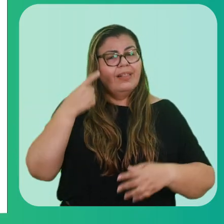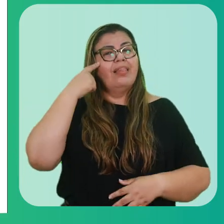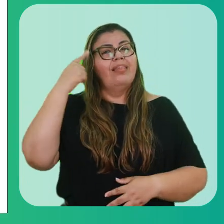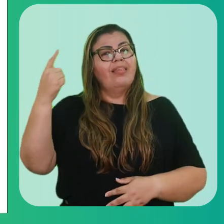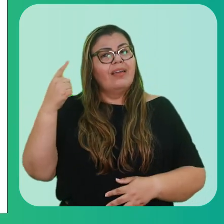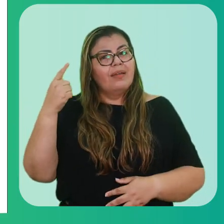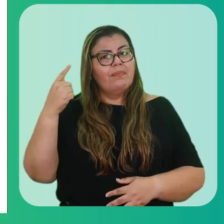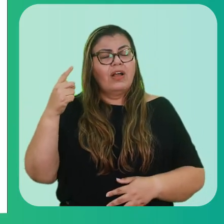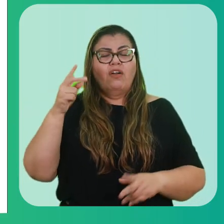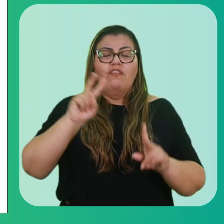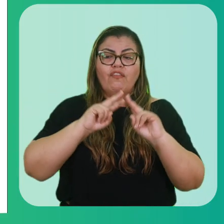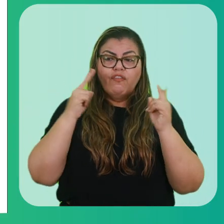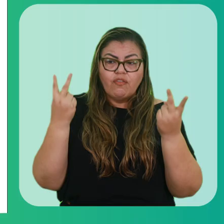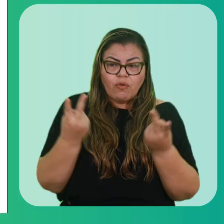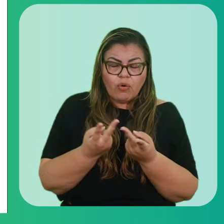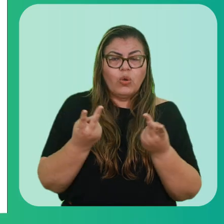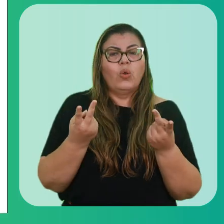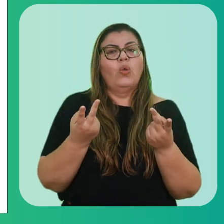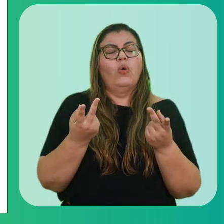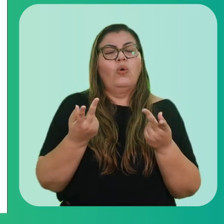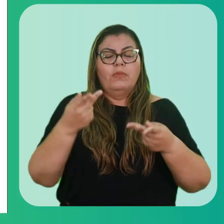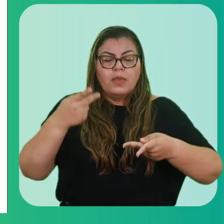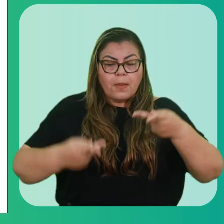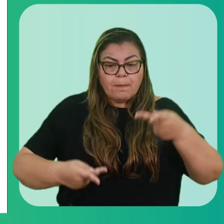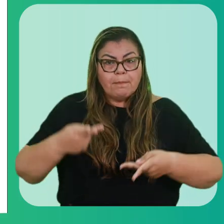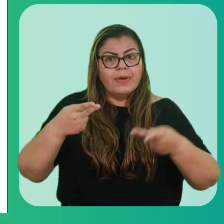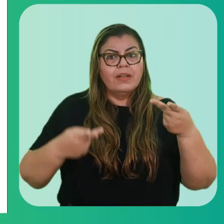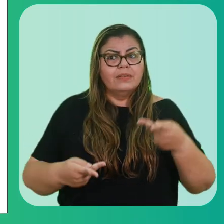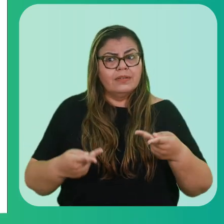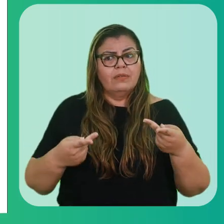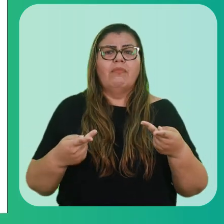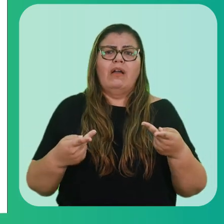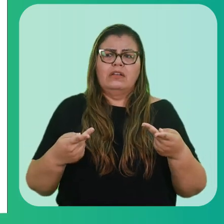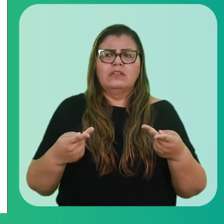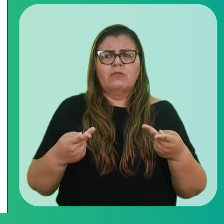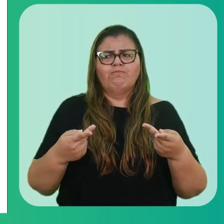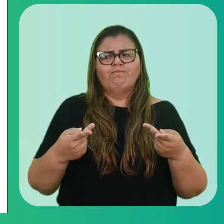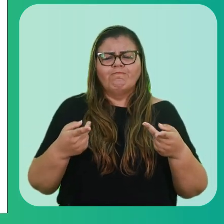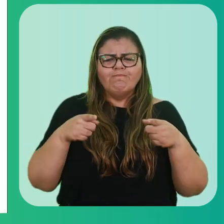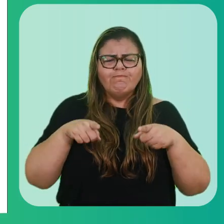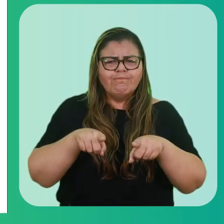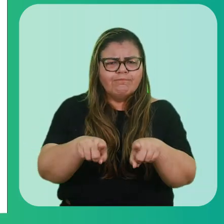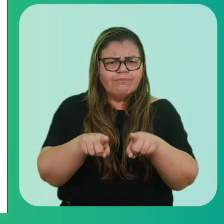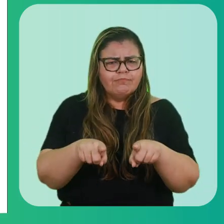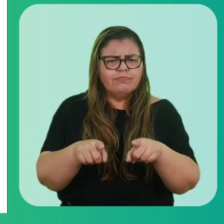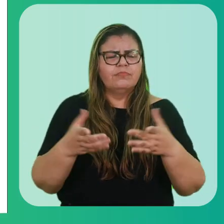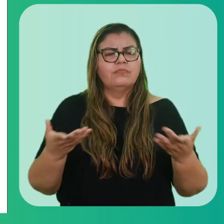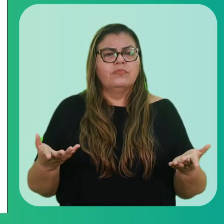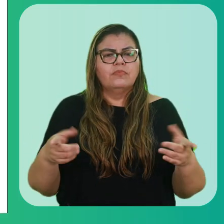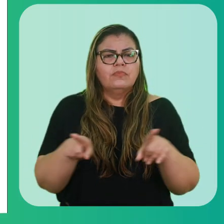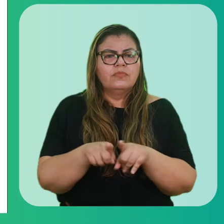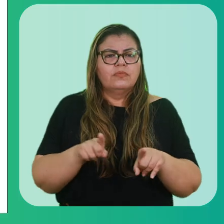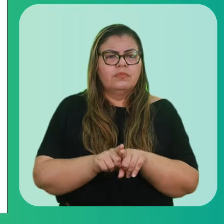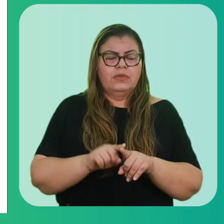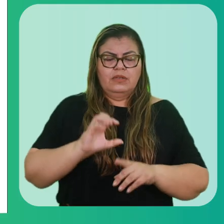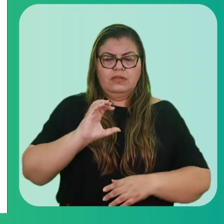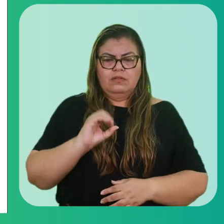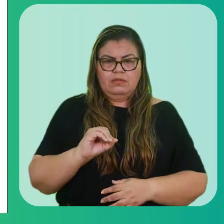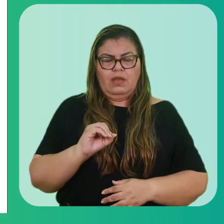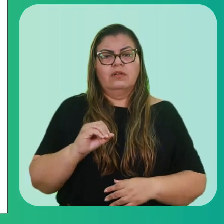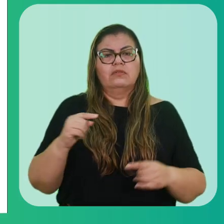são grandezas que são proporcionais ao número de partículas gasosas no sistema. Note também que a atmosfera contém